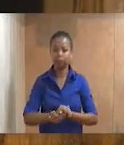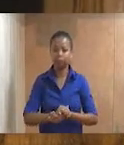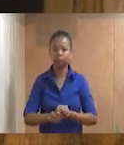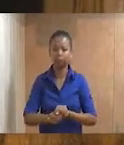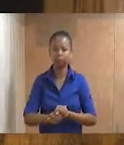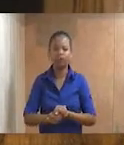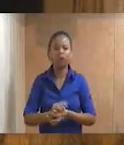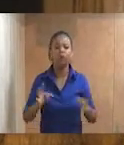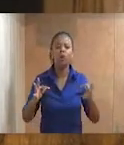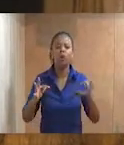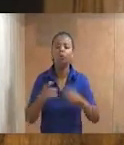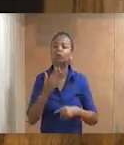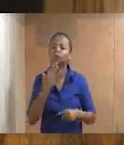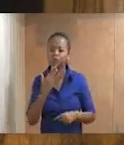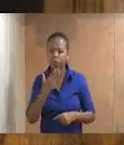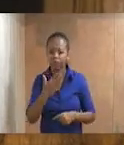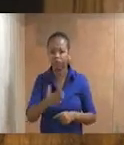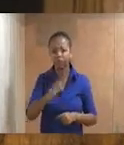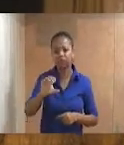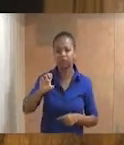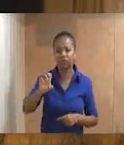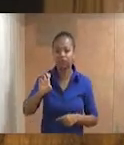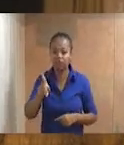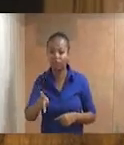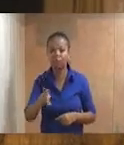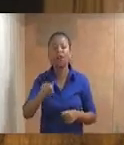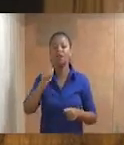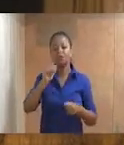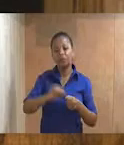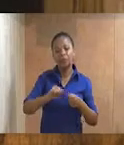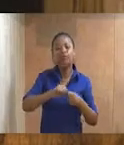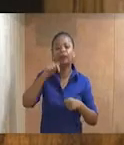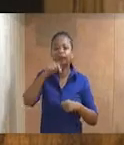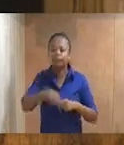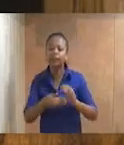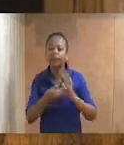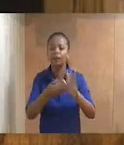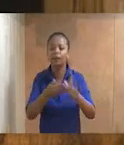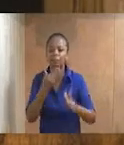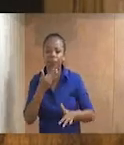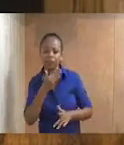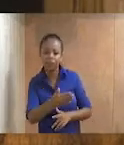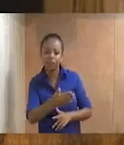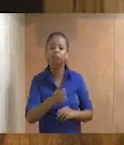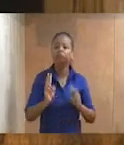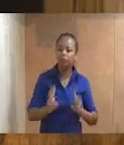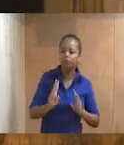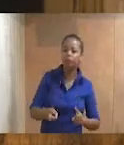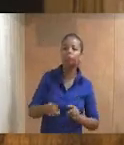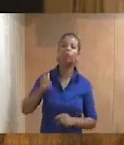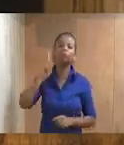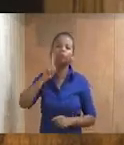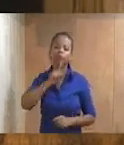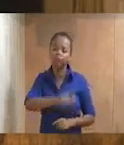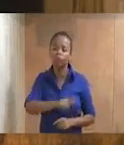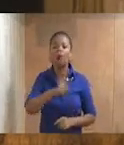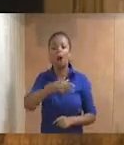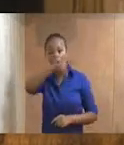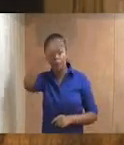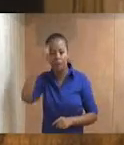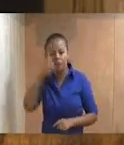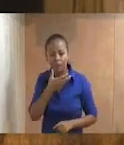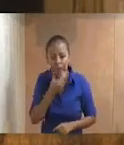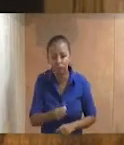Todos os pedidos que o CEP fez a essa casa, que levou ao senhor prefeito,